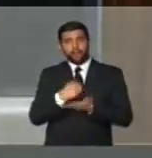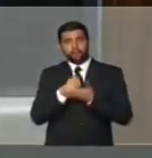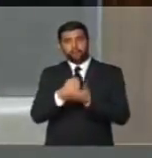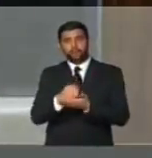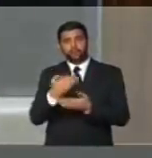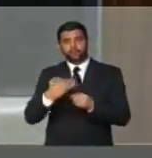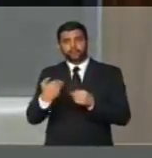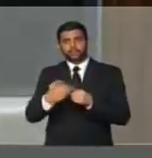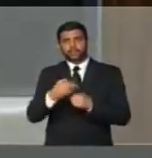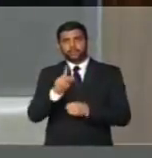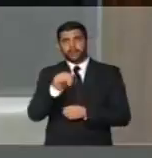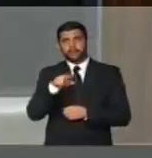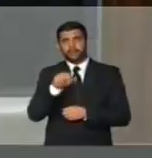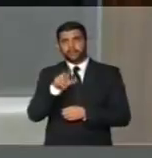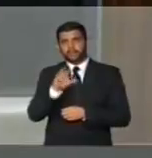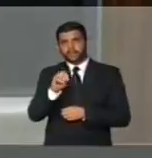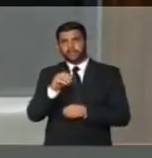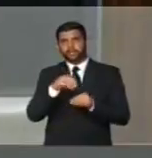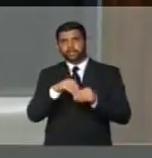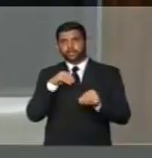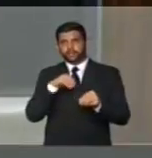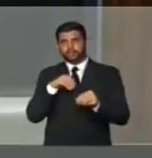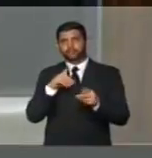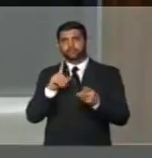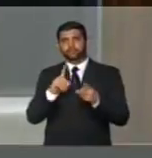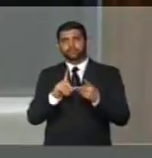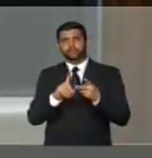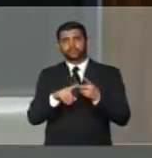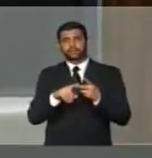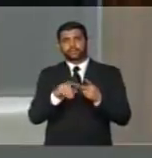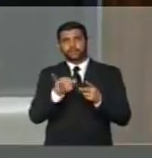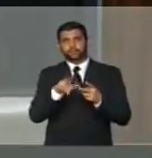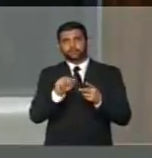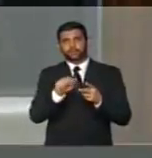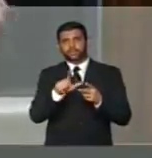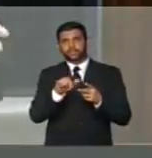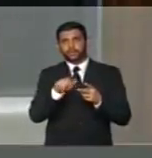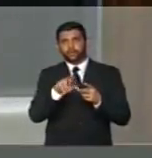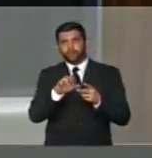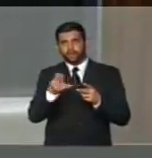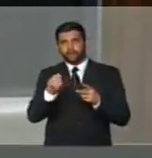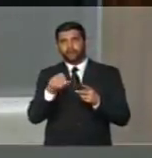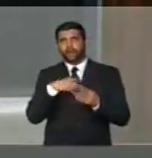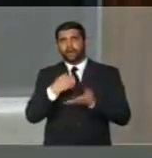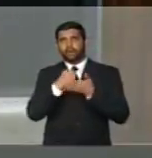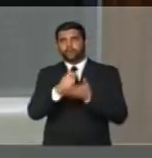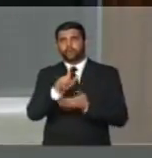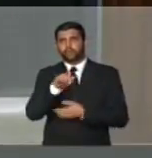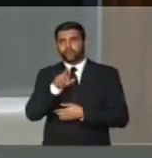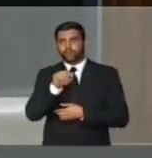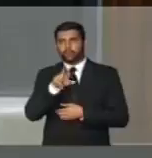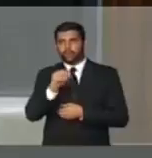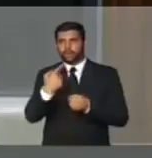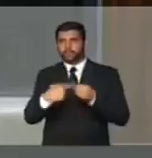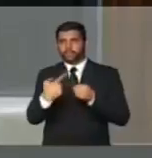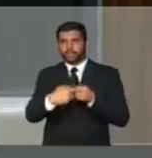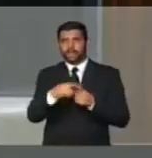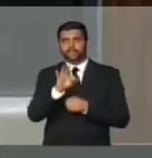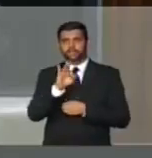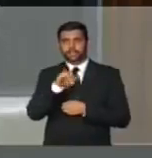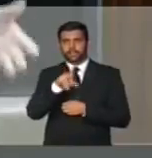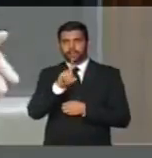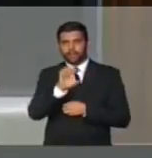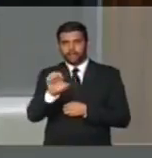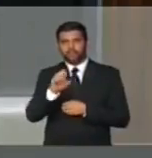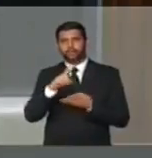o município de Parnamirim, já tirando dessa adutora de Salgueiro, atendeu Uricuri,